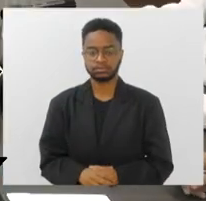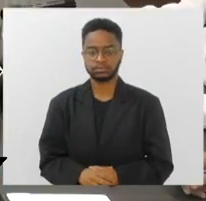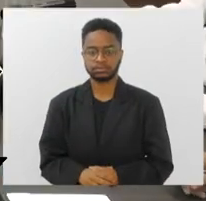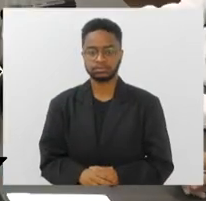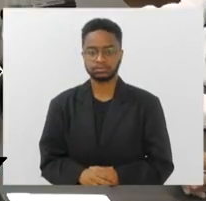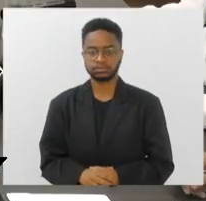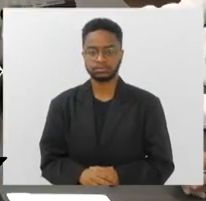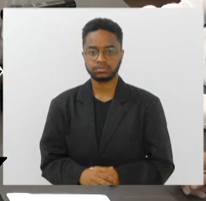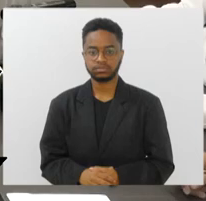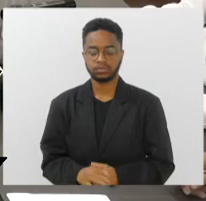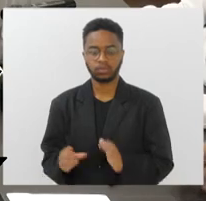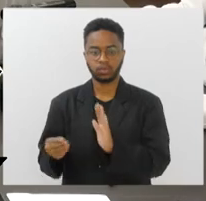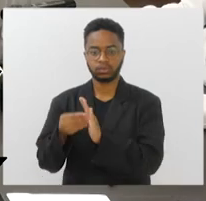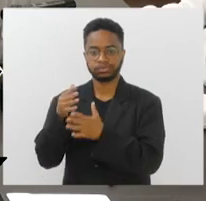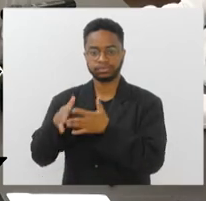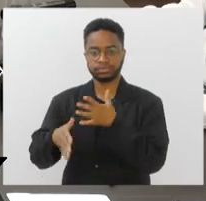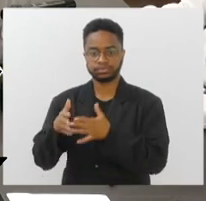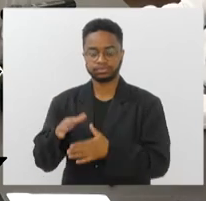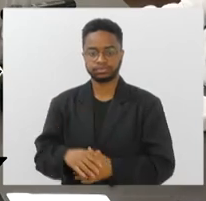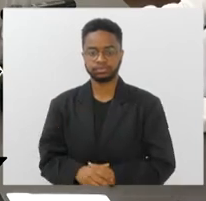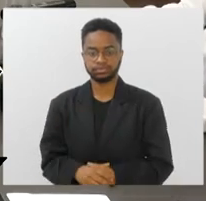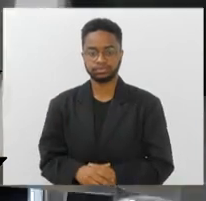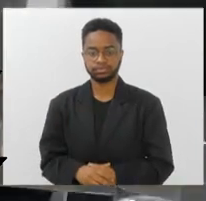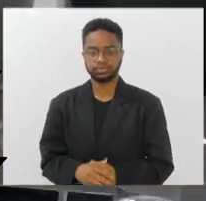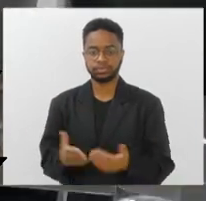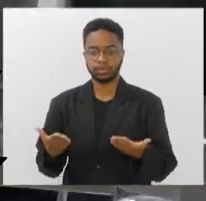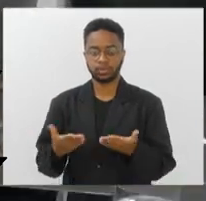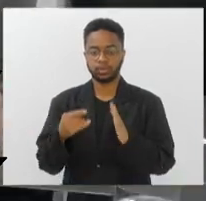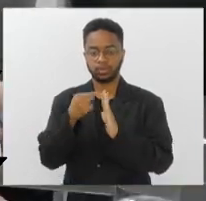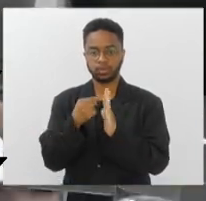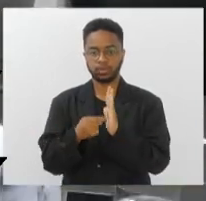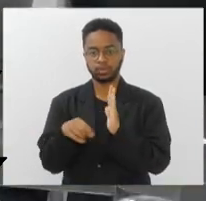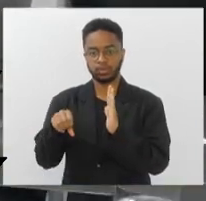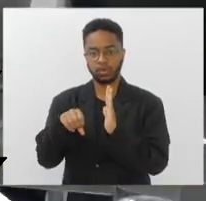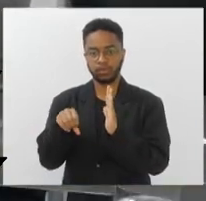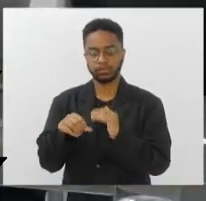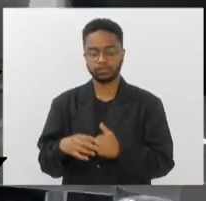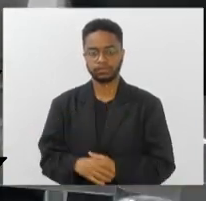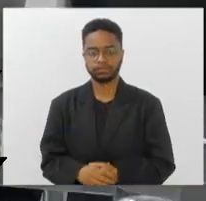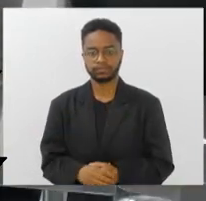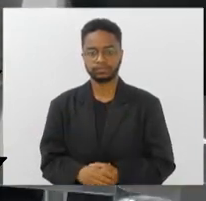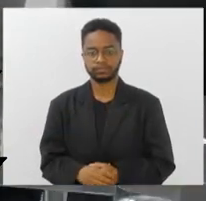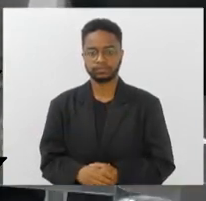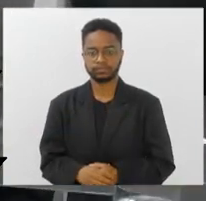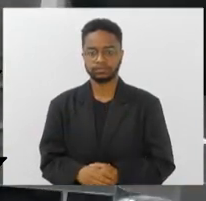Aprovado, o projeto foi prejudicado. Obrigada. Passo ao item 9 da pauta.